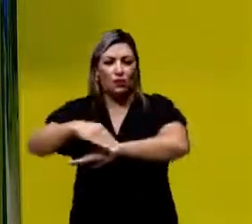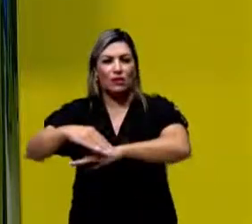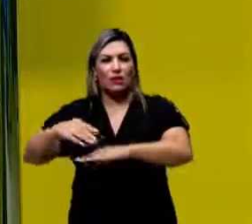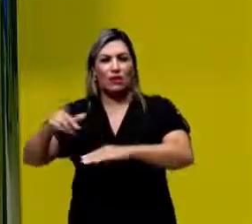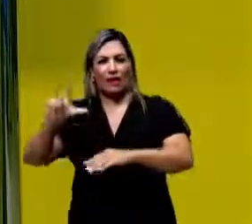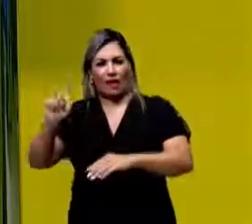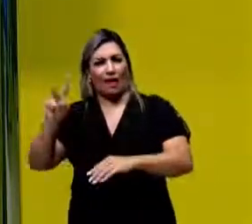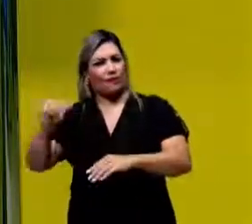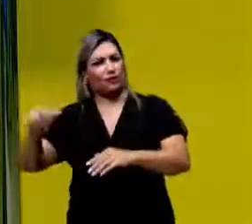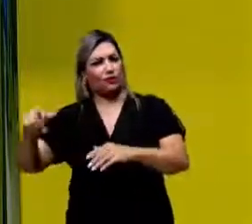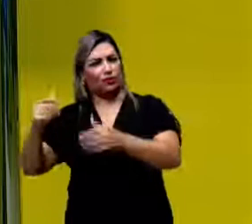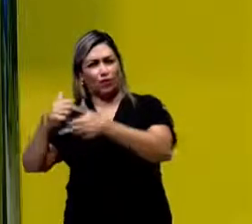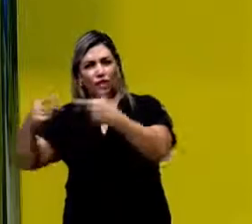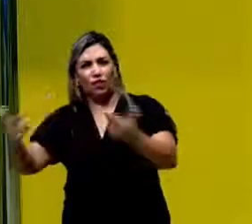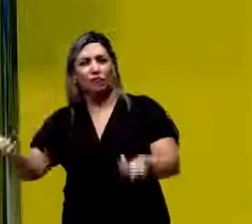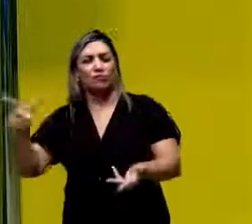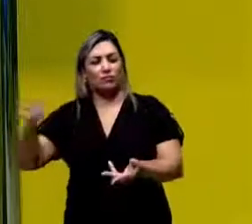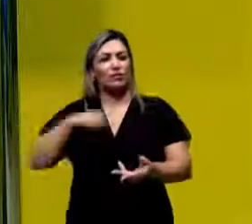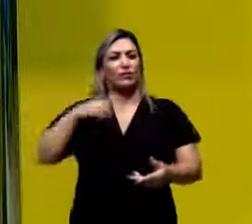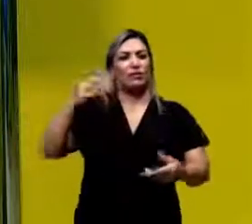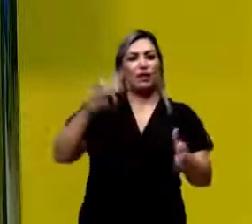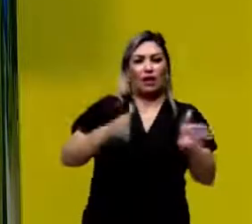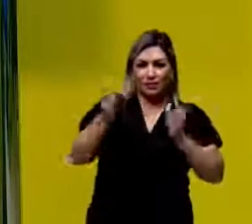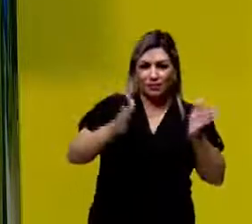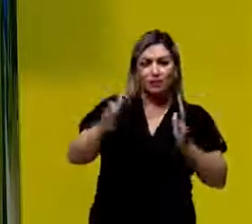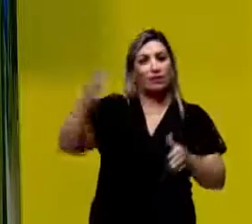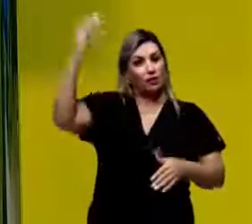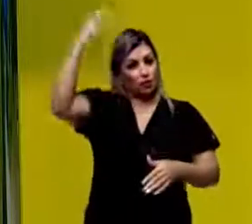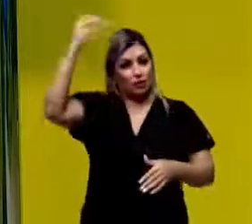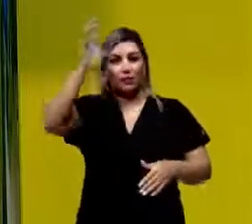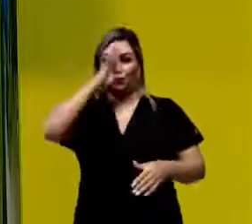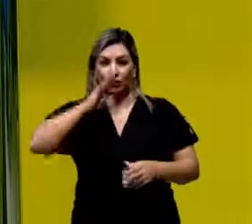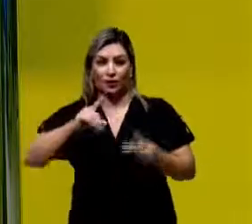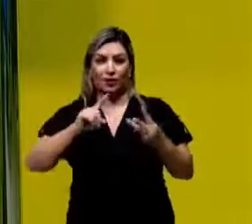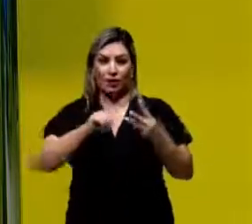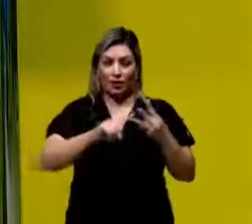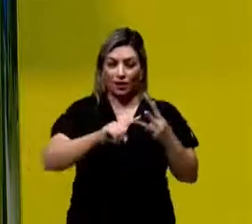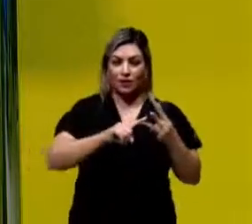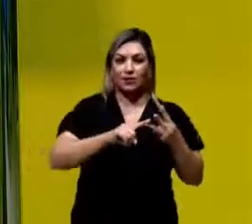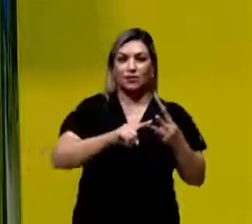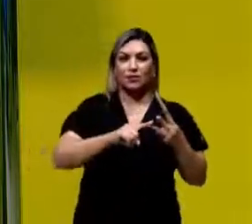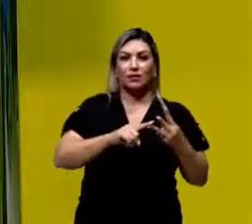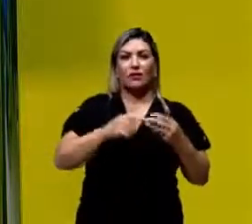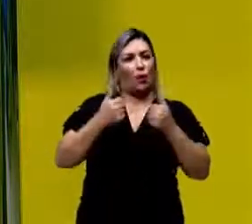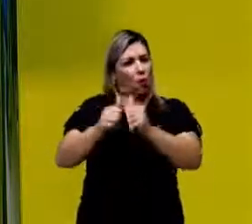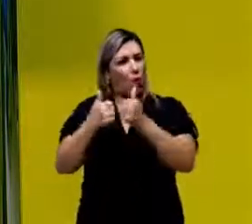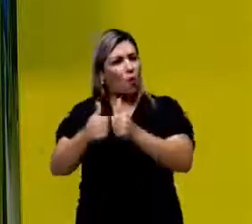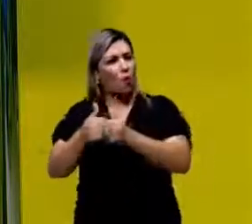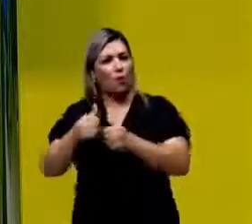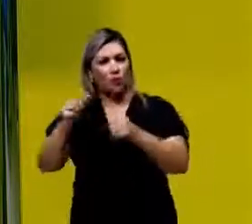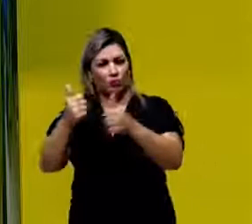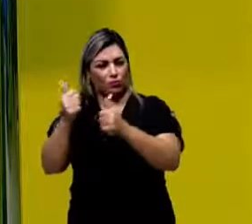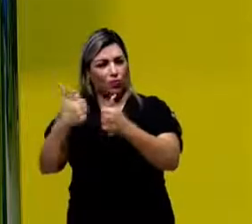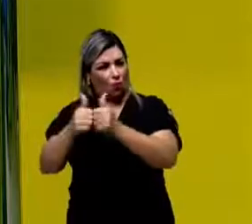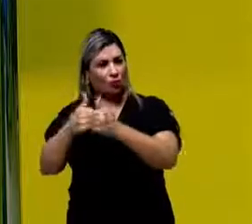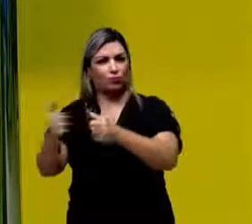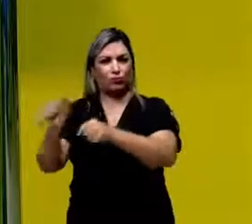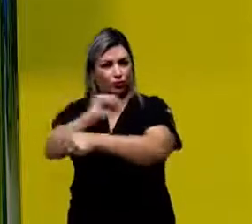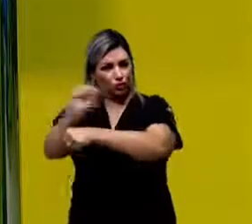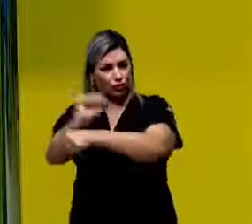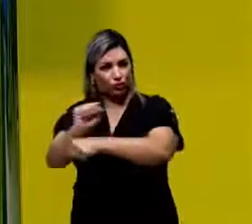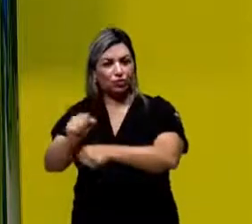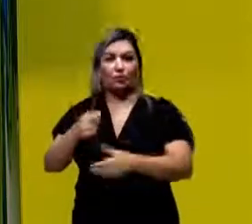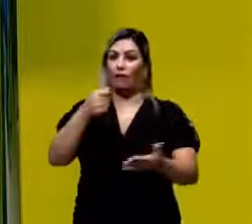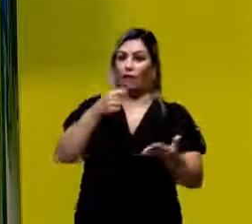lava-jato criar acesso a banhos gratuitos para moradores de rua comissionar sem-teto para dirigir ônibus exigir das autoridades